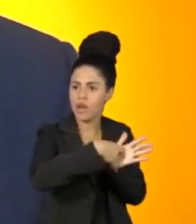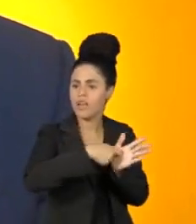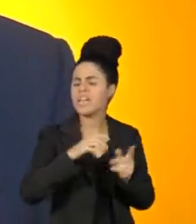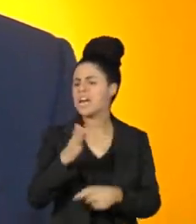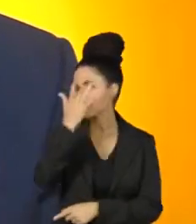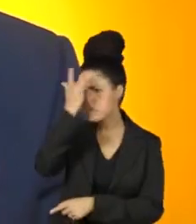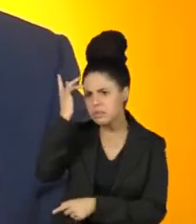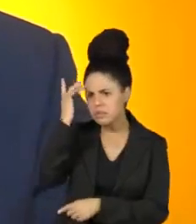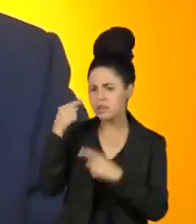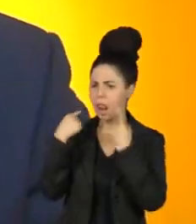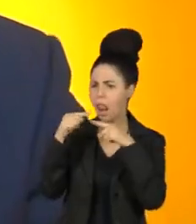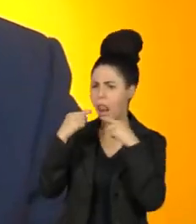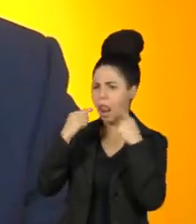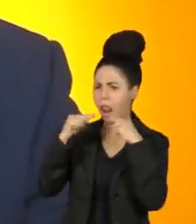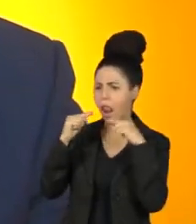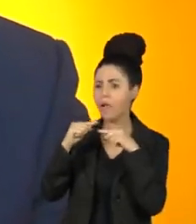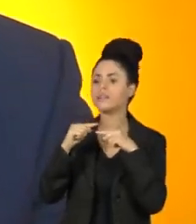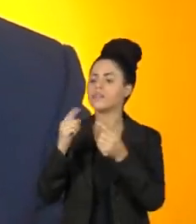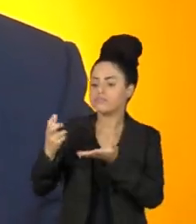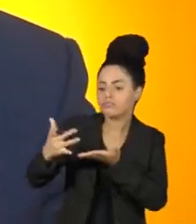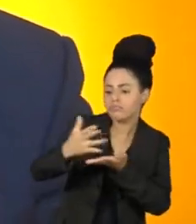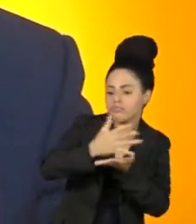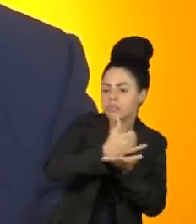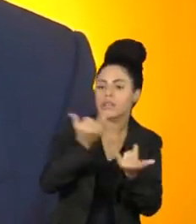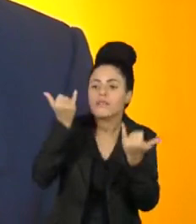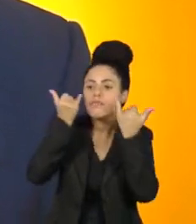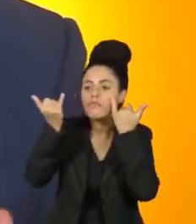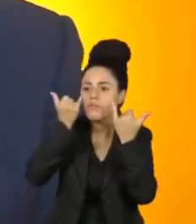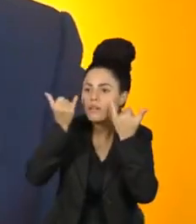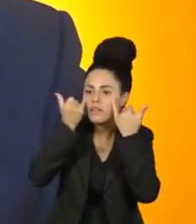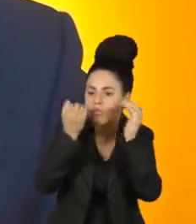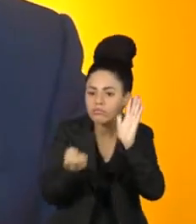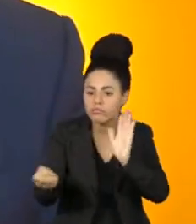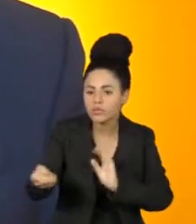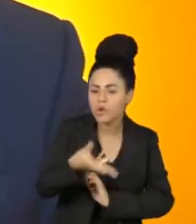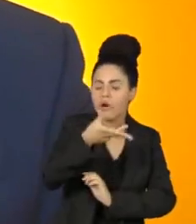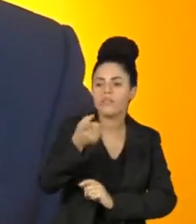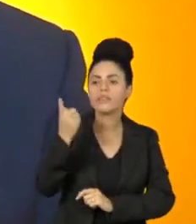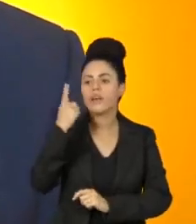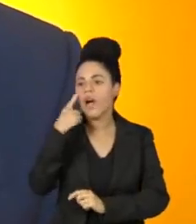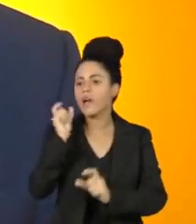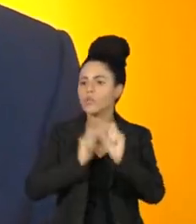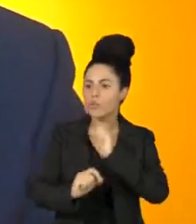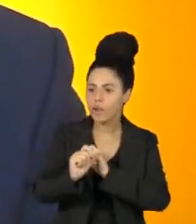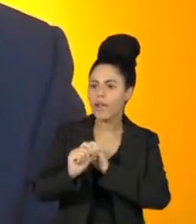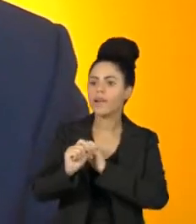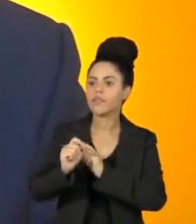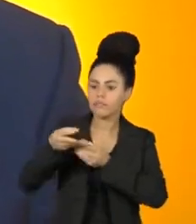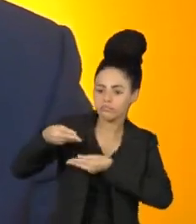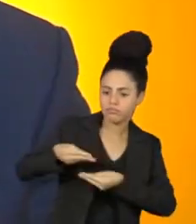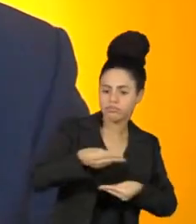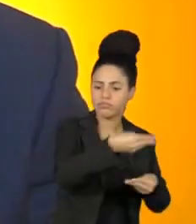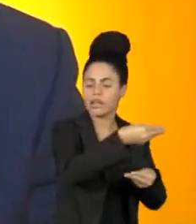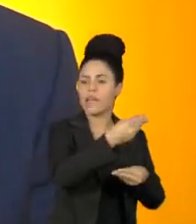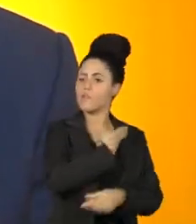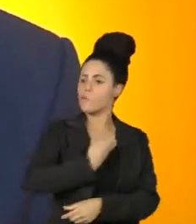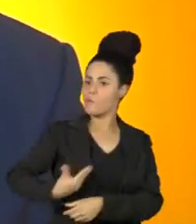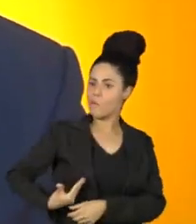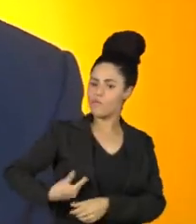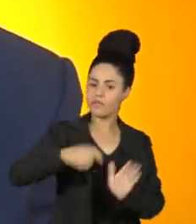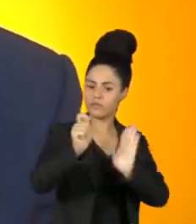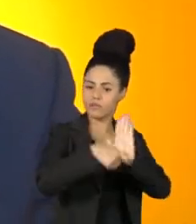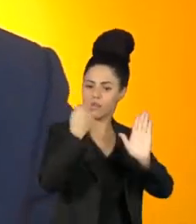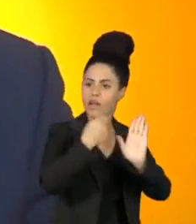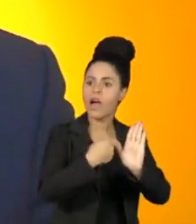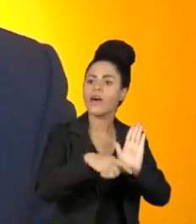pessoas reclamam lá, esses dados geram umas novas informações e aí o próprio Senacom encaminha para o governo federal, que fez um decreto